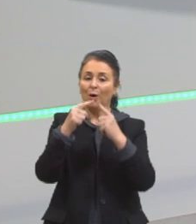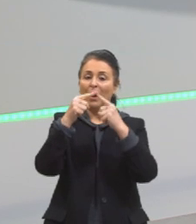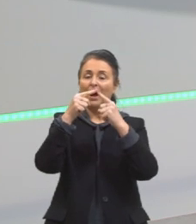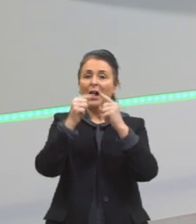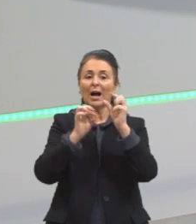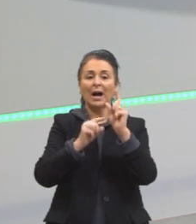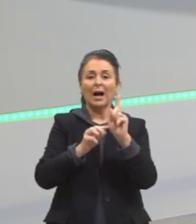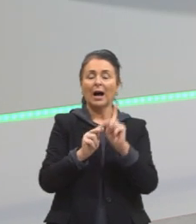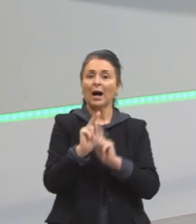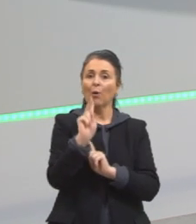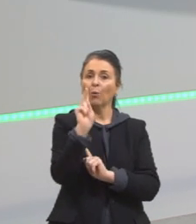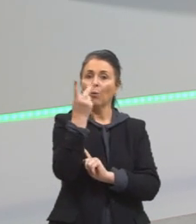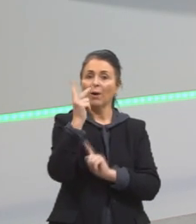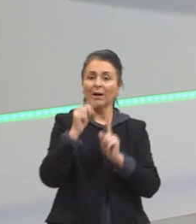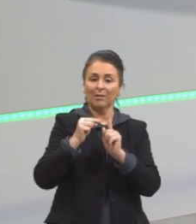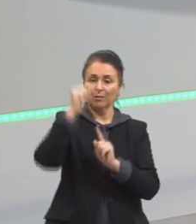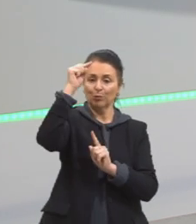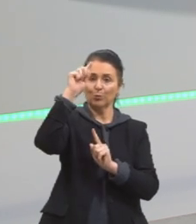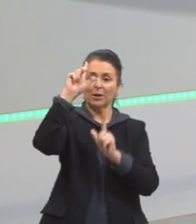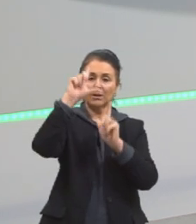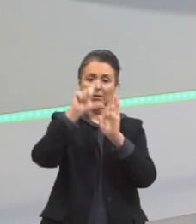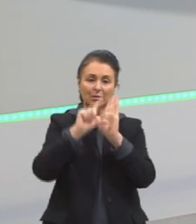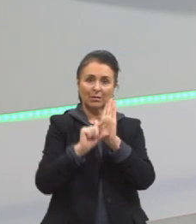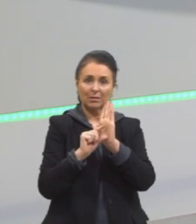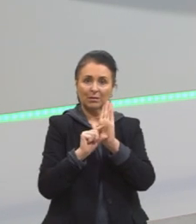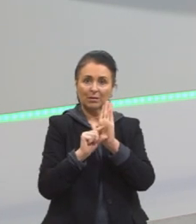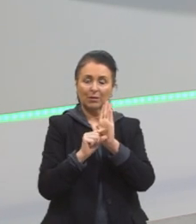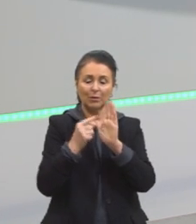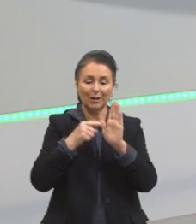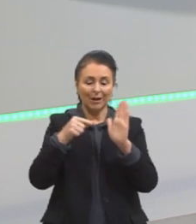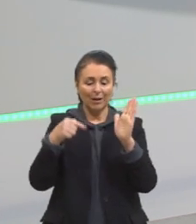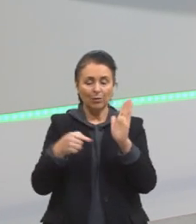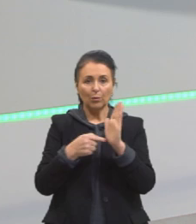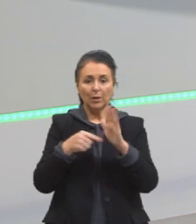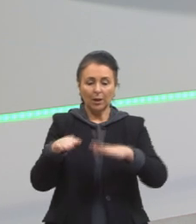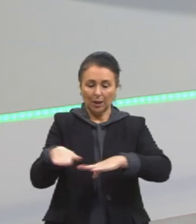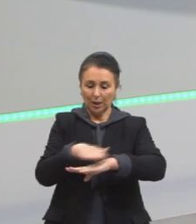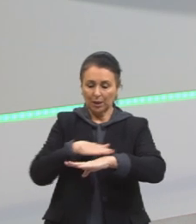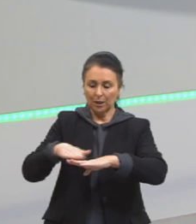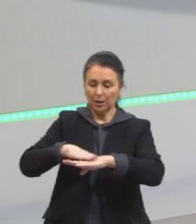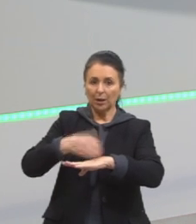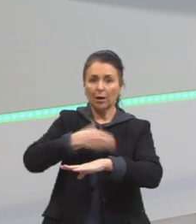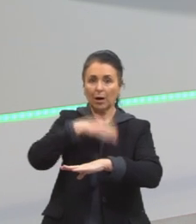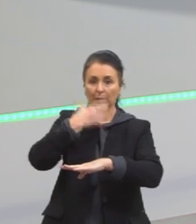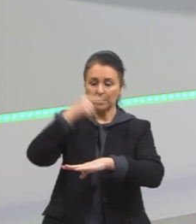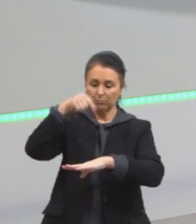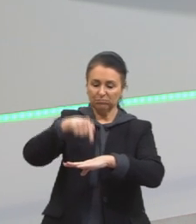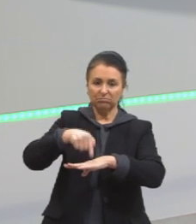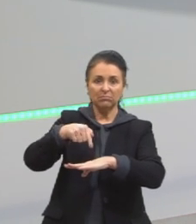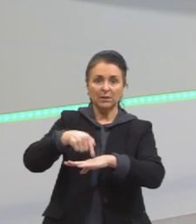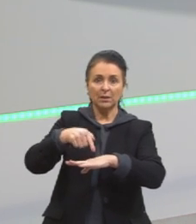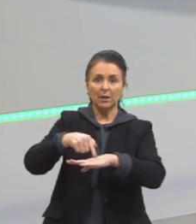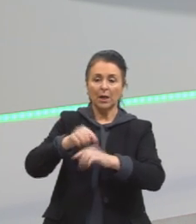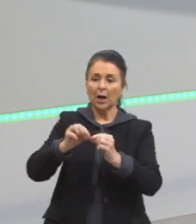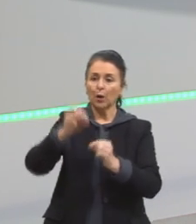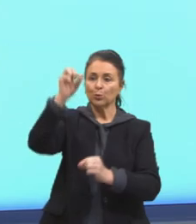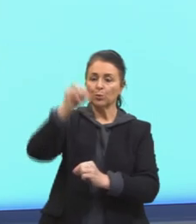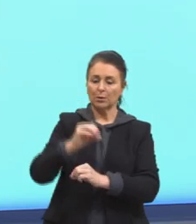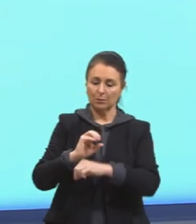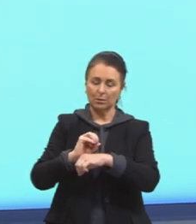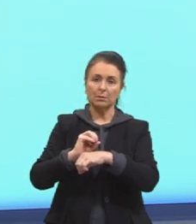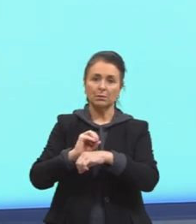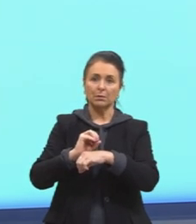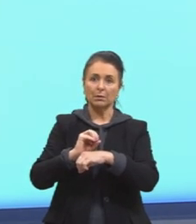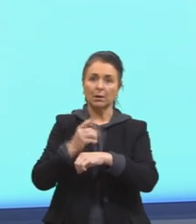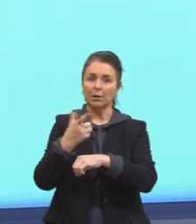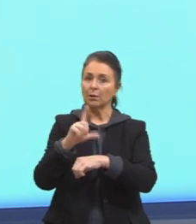mas ela continua caindo ó e aqui quando ela chega no chão então a altura zero quer dizer que